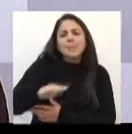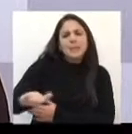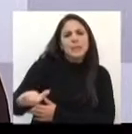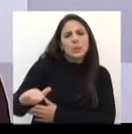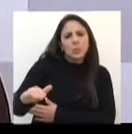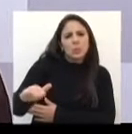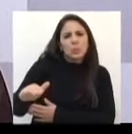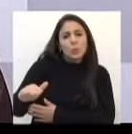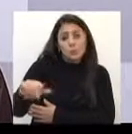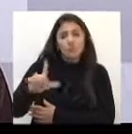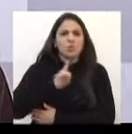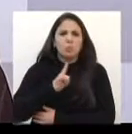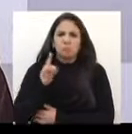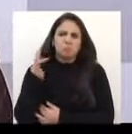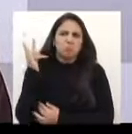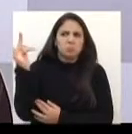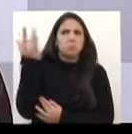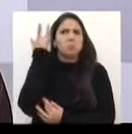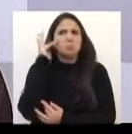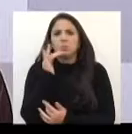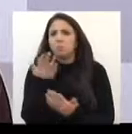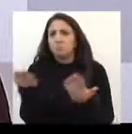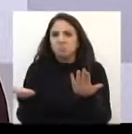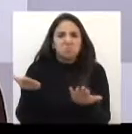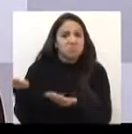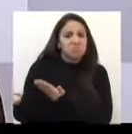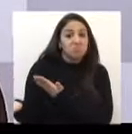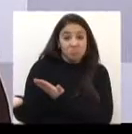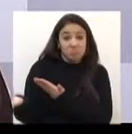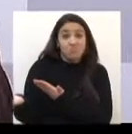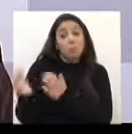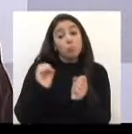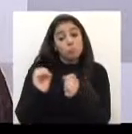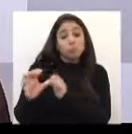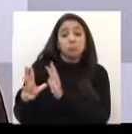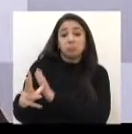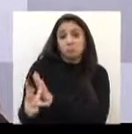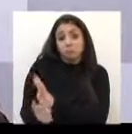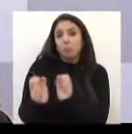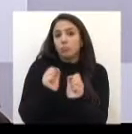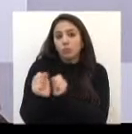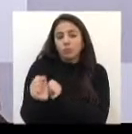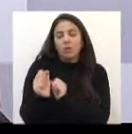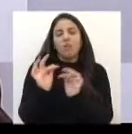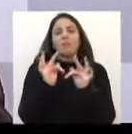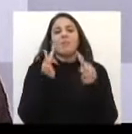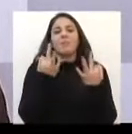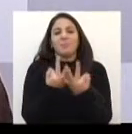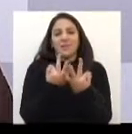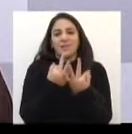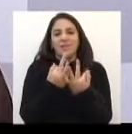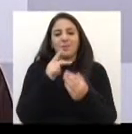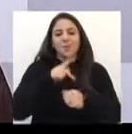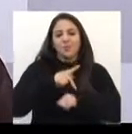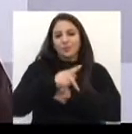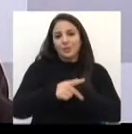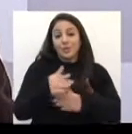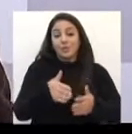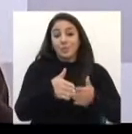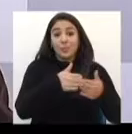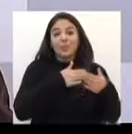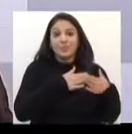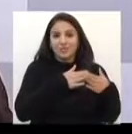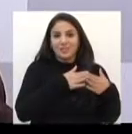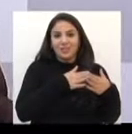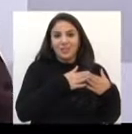futuro incerto, que seria um bandido, seria alguma coisa, as famílias passo-fundenses são protegidas, porque cada menino desse que abandona